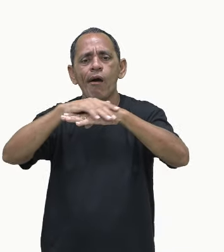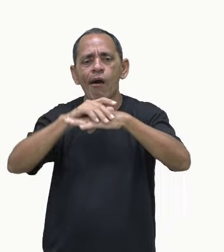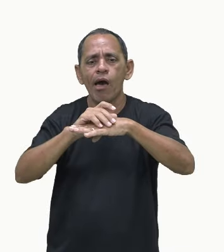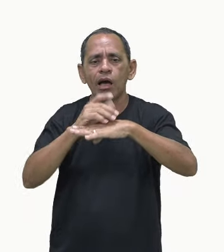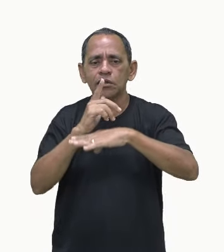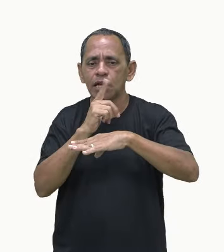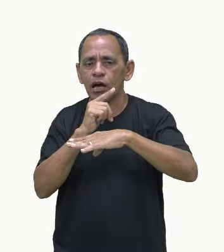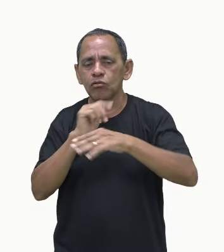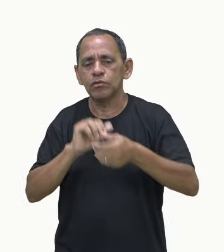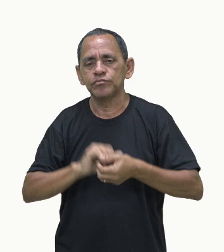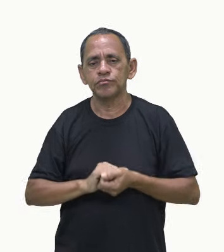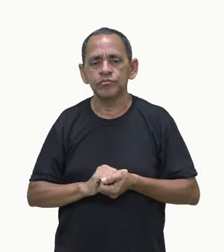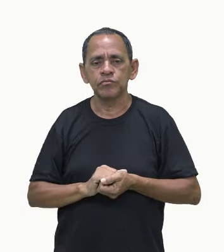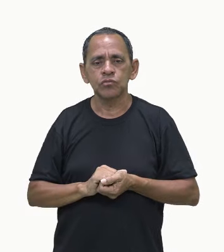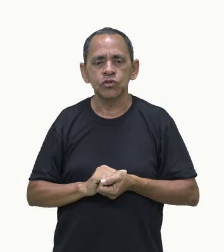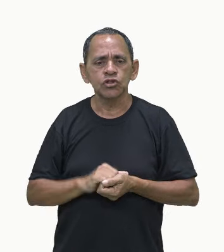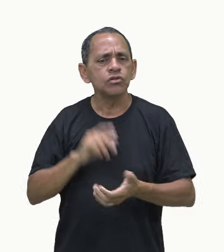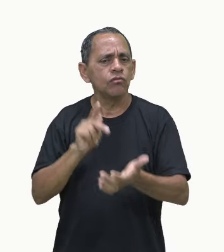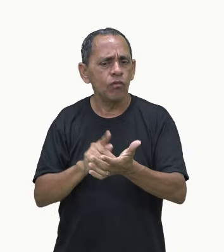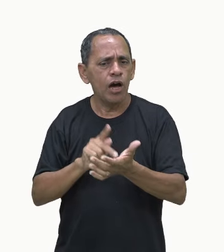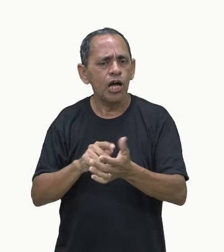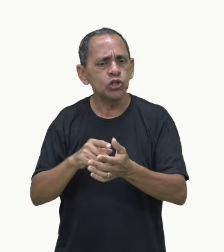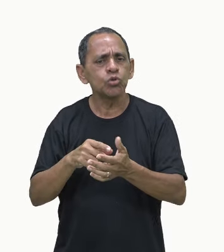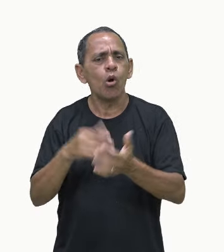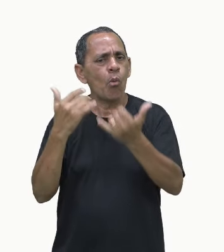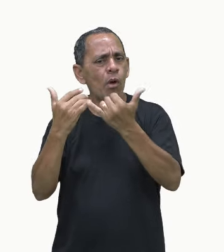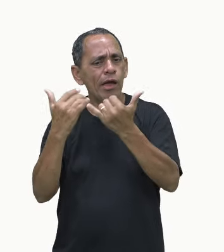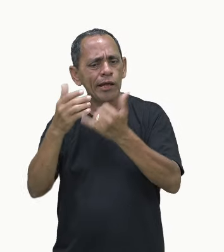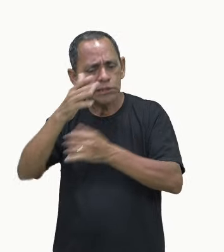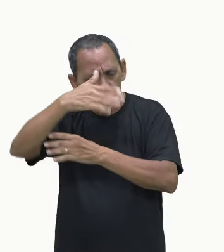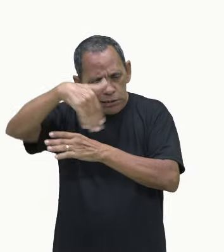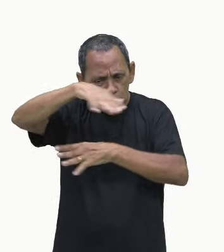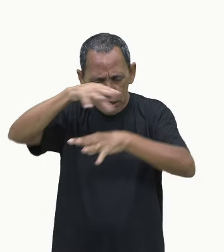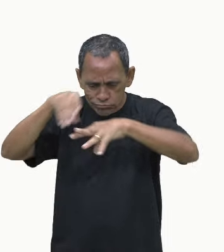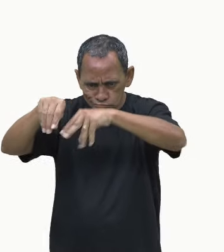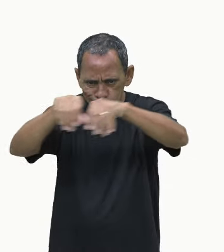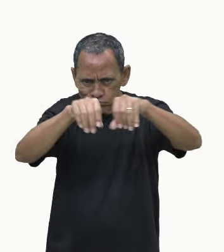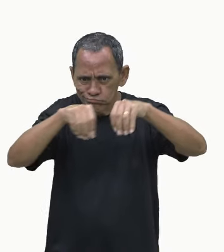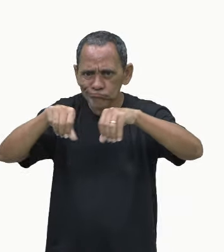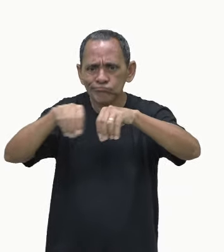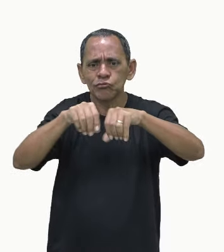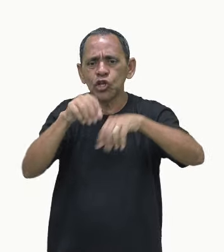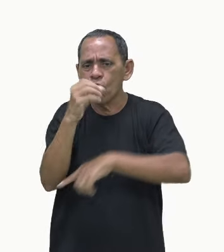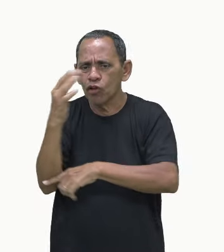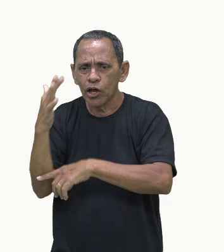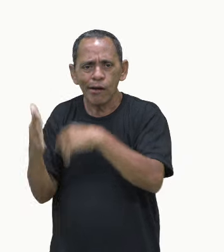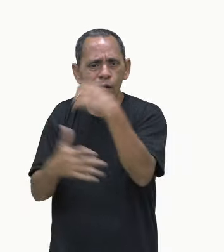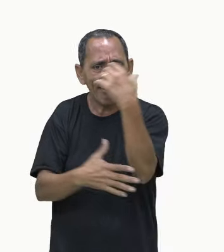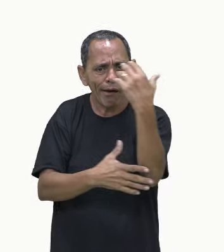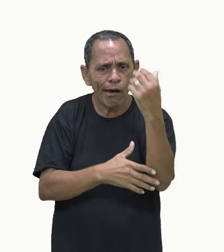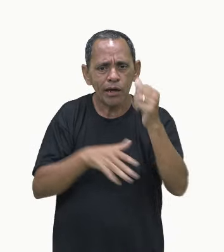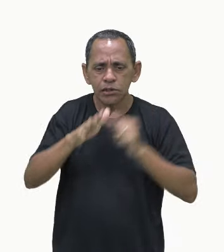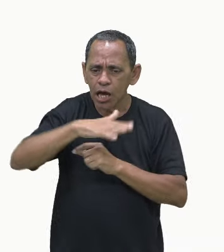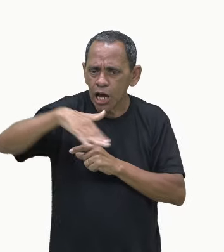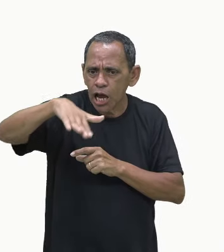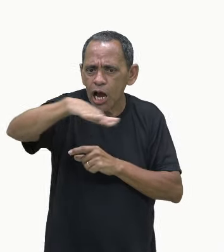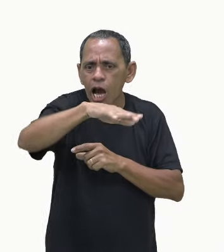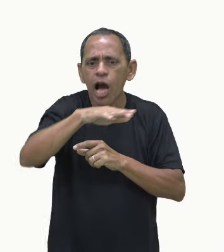possa achar que os ambientes terrestres, os ambientes de florestas, de campos,